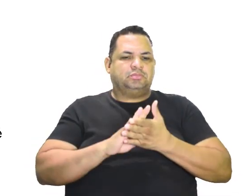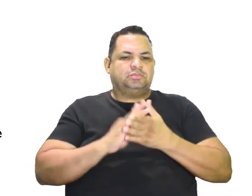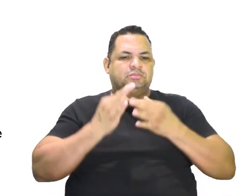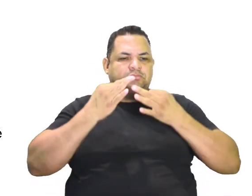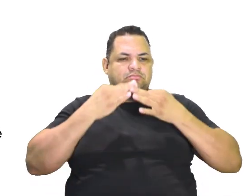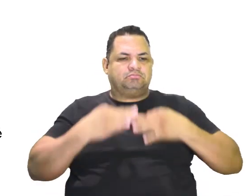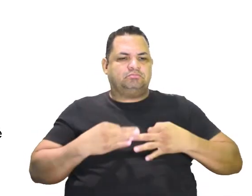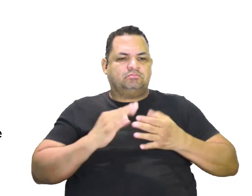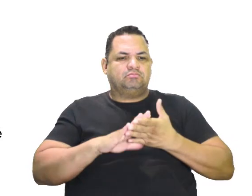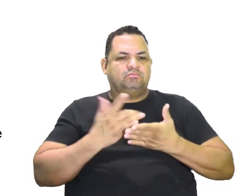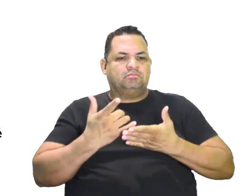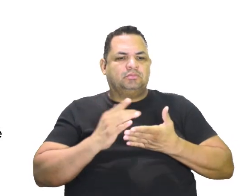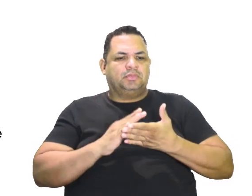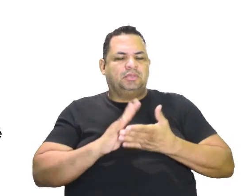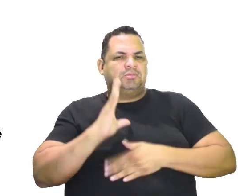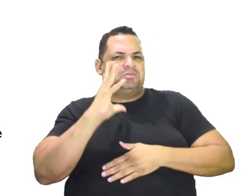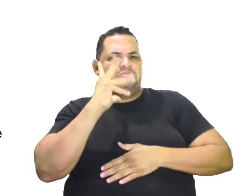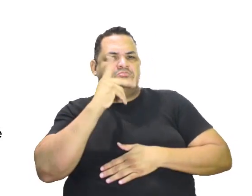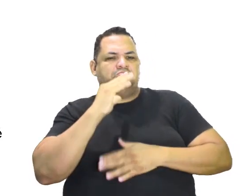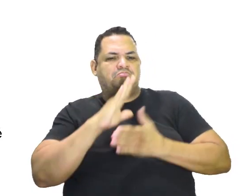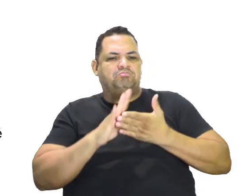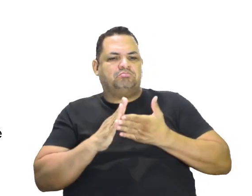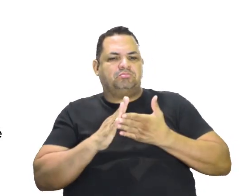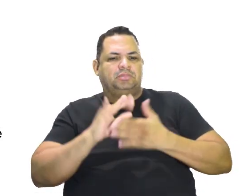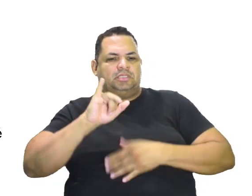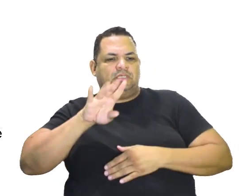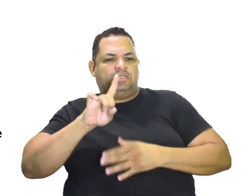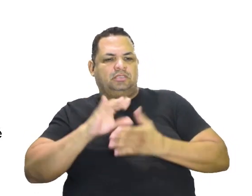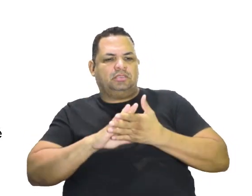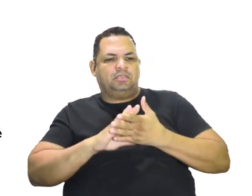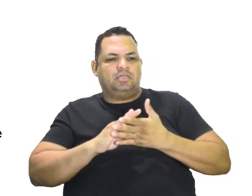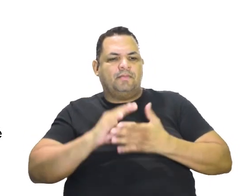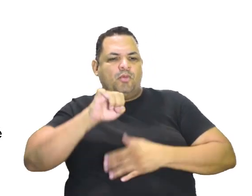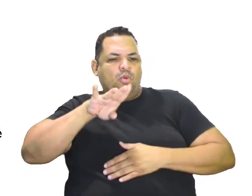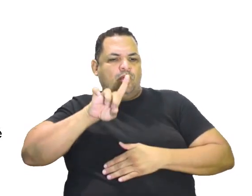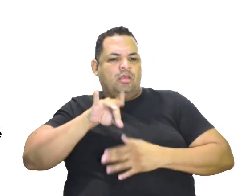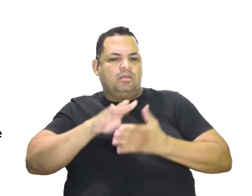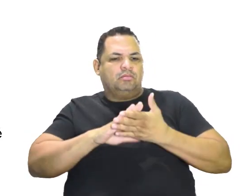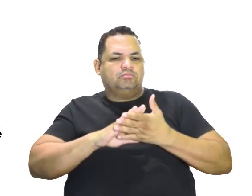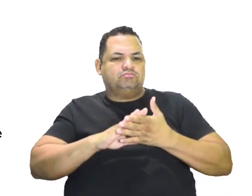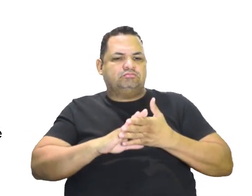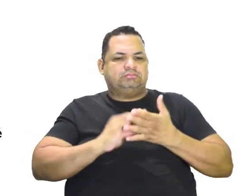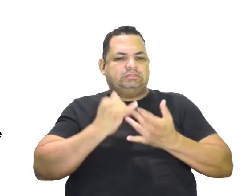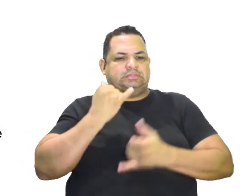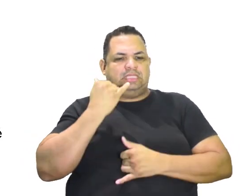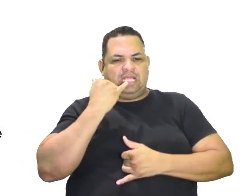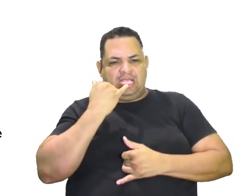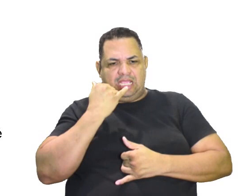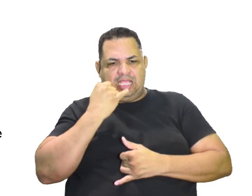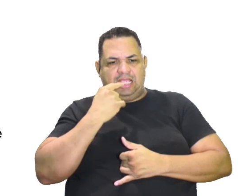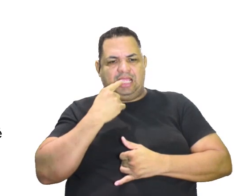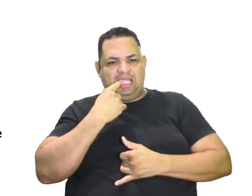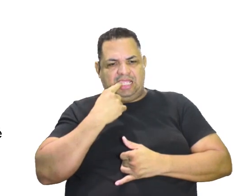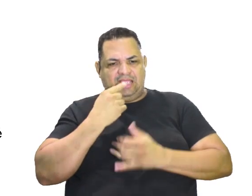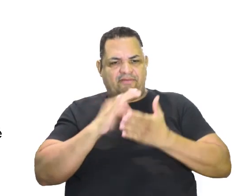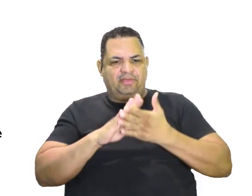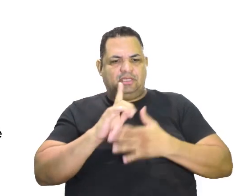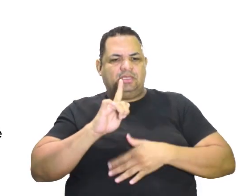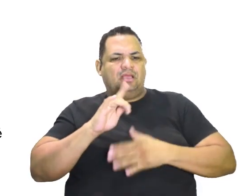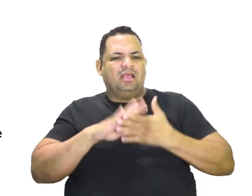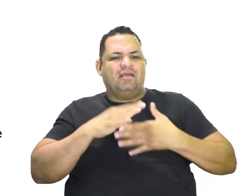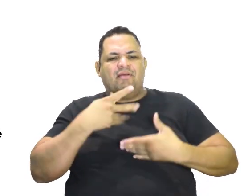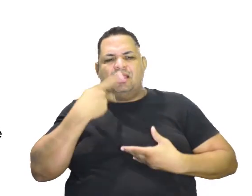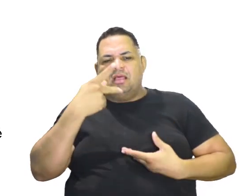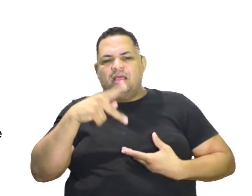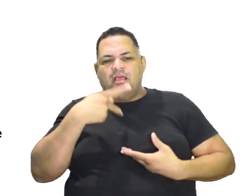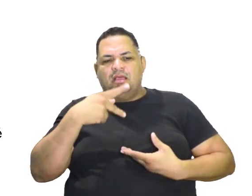gentileza não vinha menos bela do que irada. Era Moema, que de inveja geme, e já vizinha